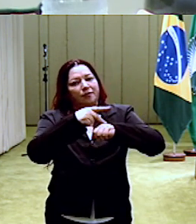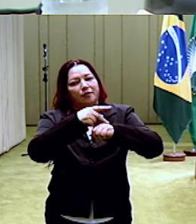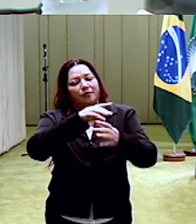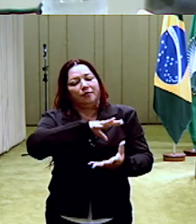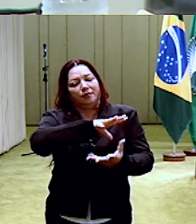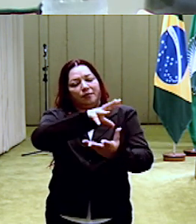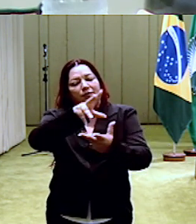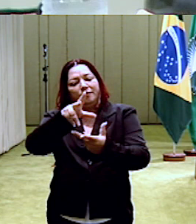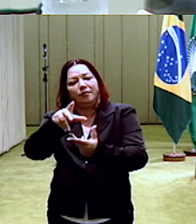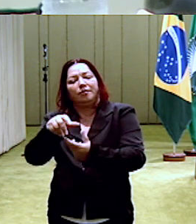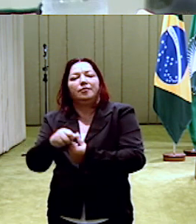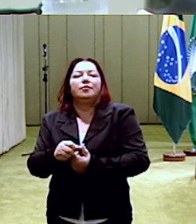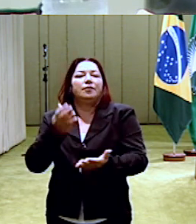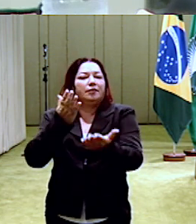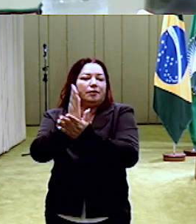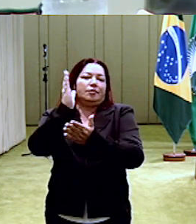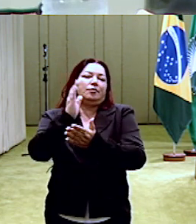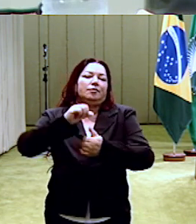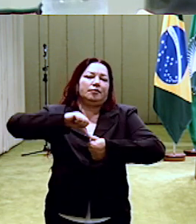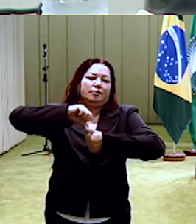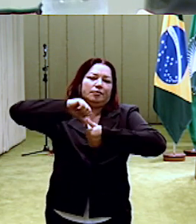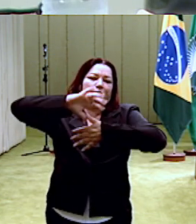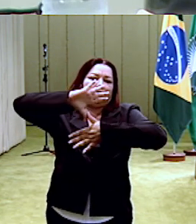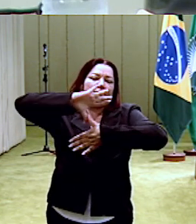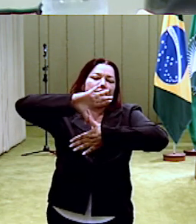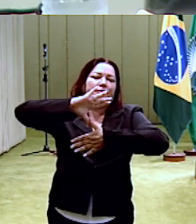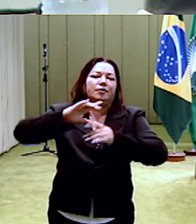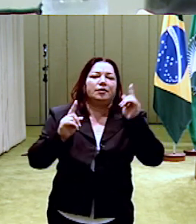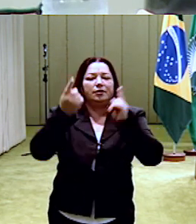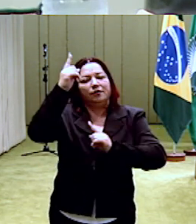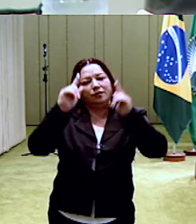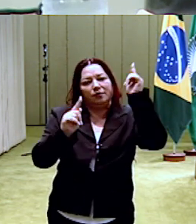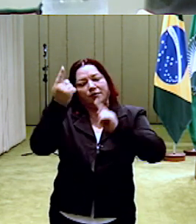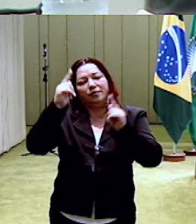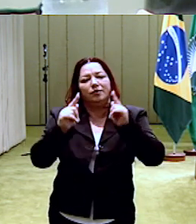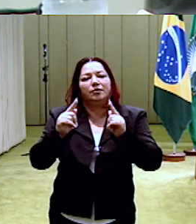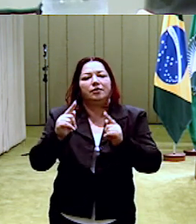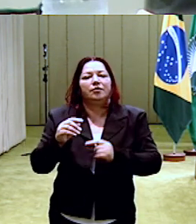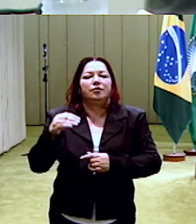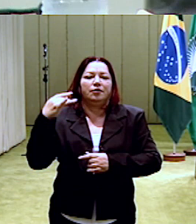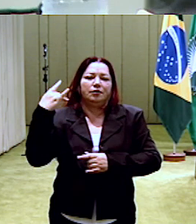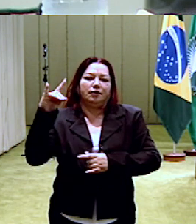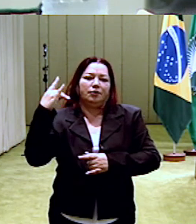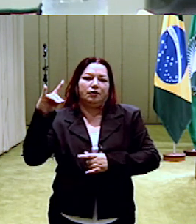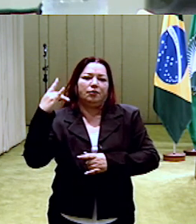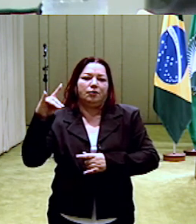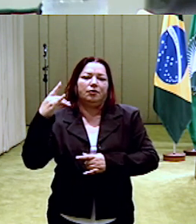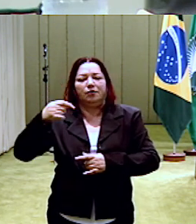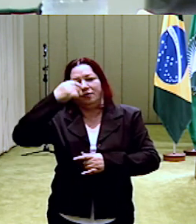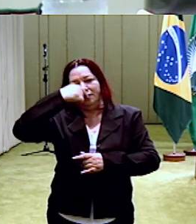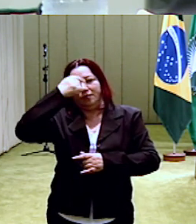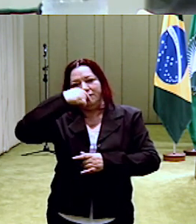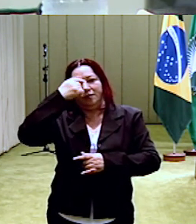global, contudo, há precedentes aprovados na América Latina, Chile, Colômbia e Peru. Na África, Quênia e